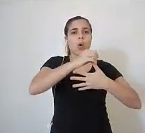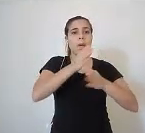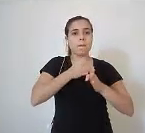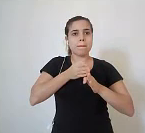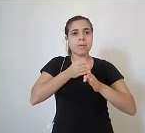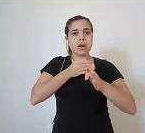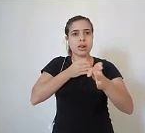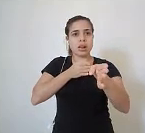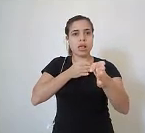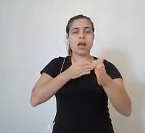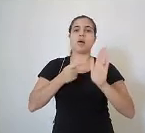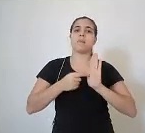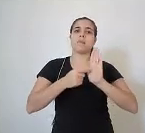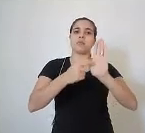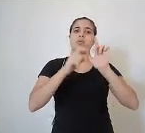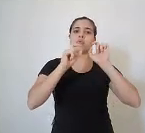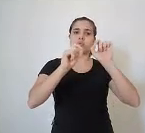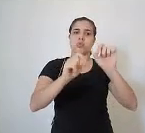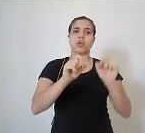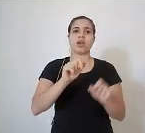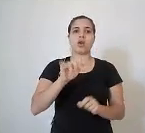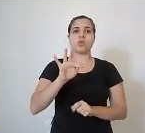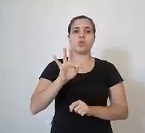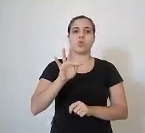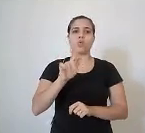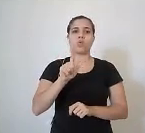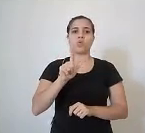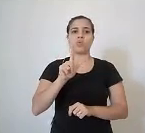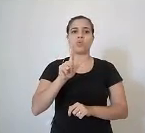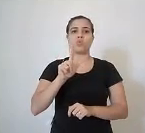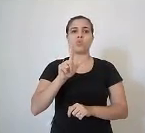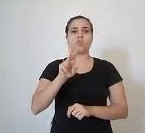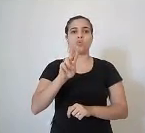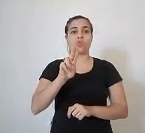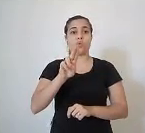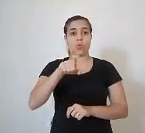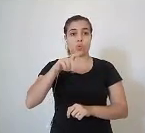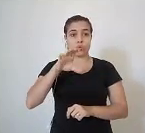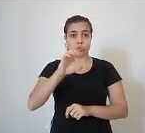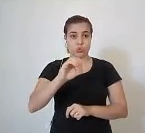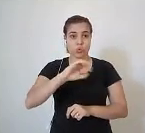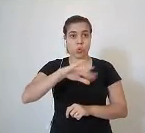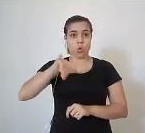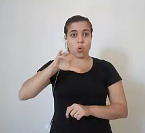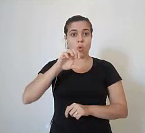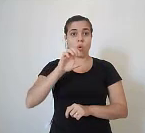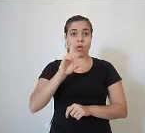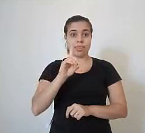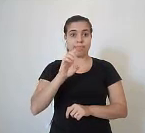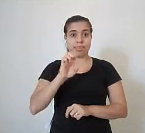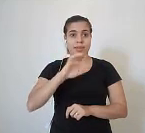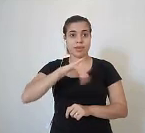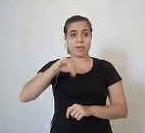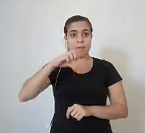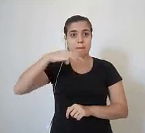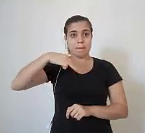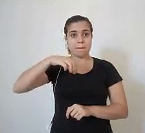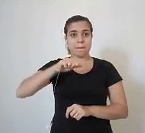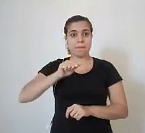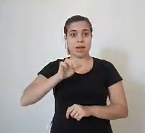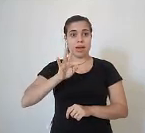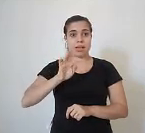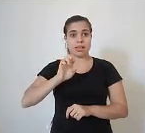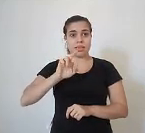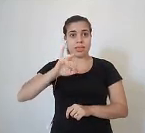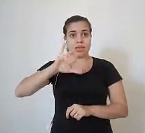consumidor terciário. Né? Essa é uma cadeia linear de fluxo de matéria, né, de organismos